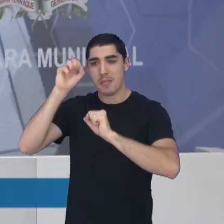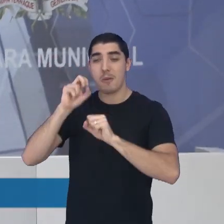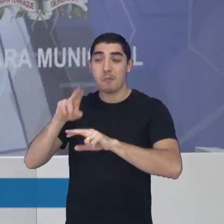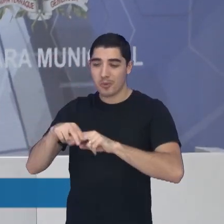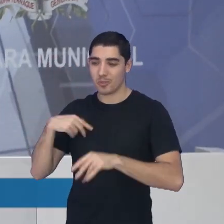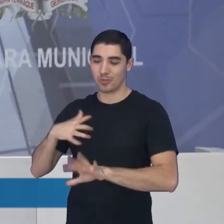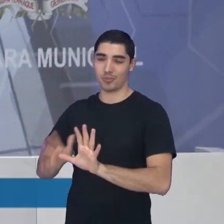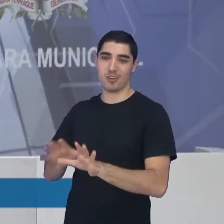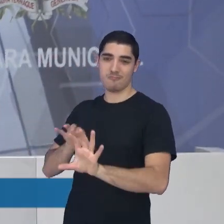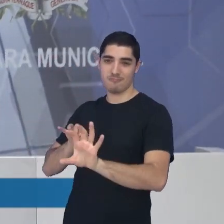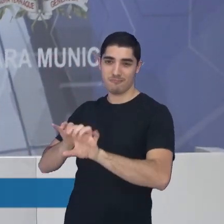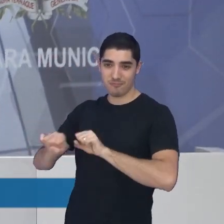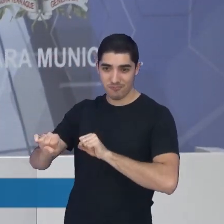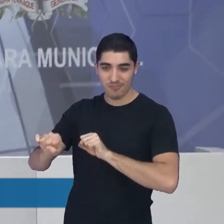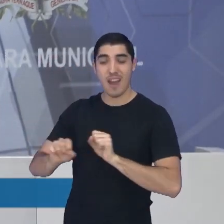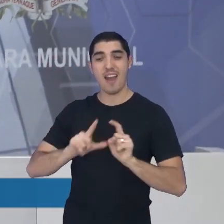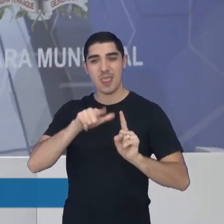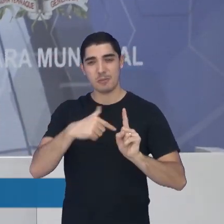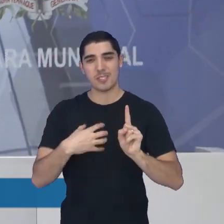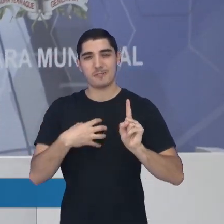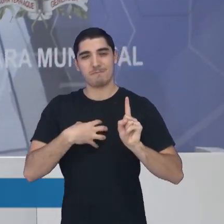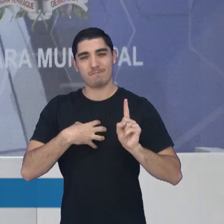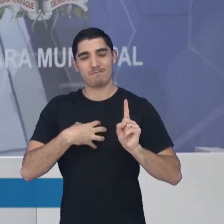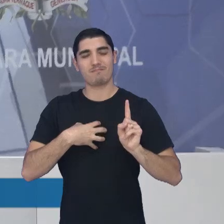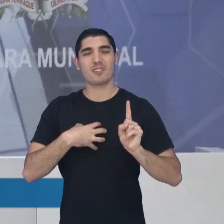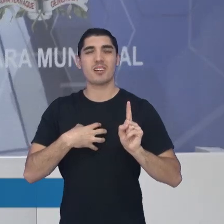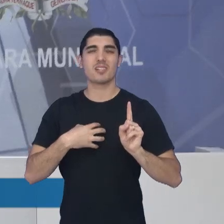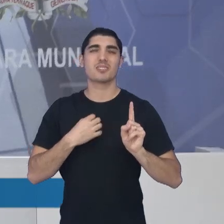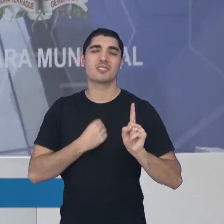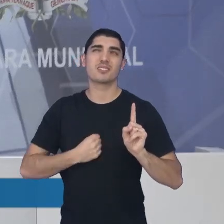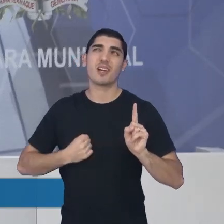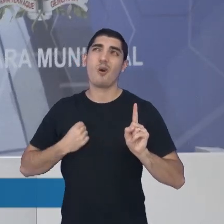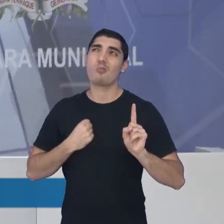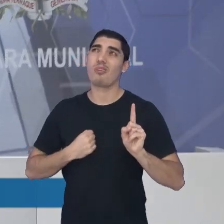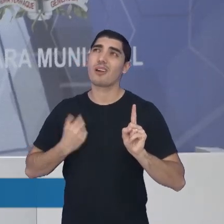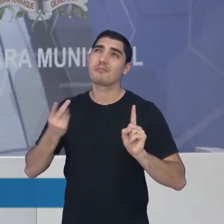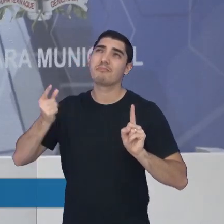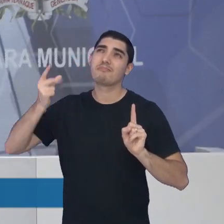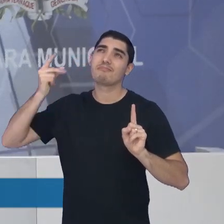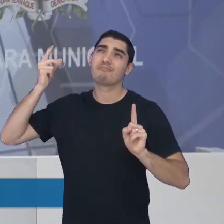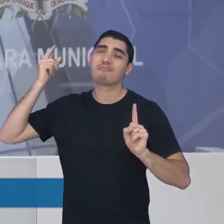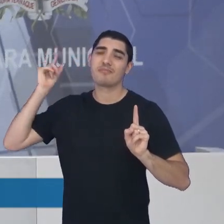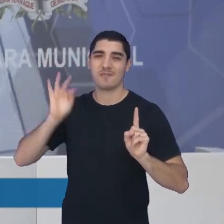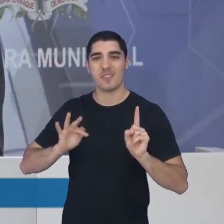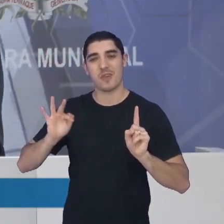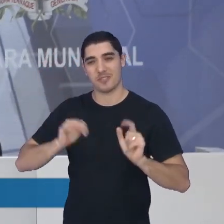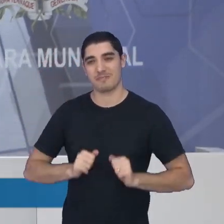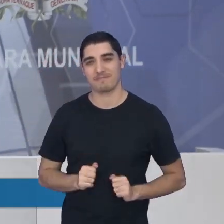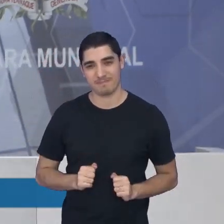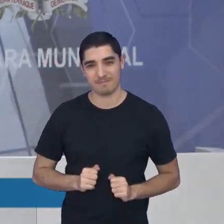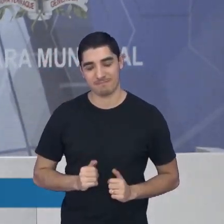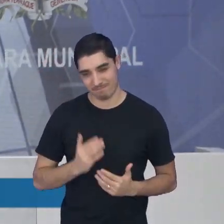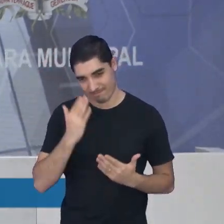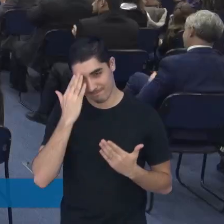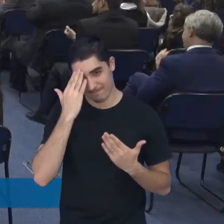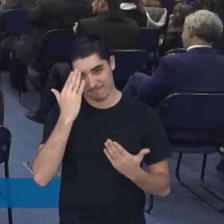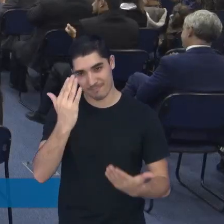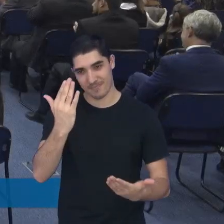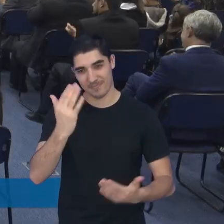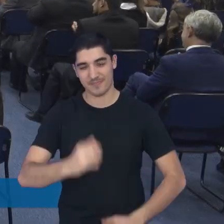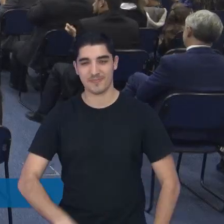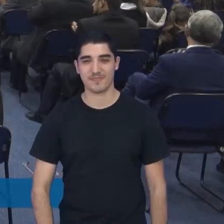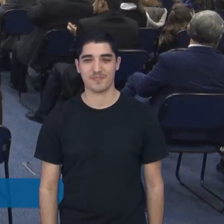sente: ai, que saudades que eu tenho da minha faculdade. Muito obrigado.